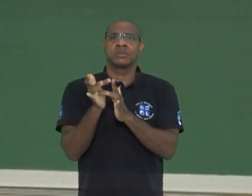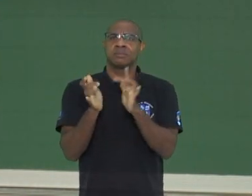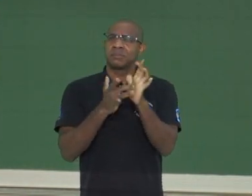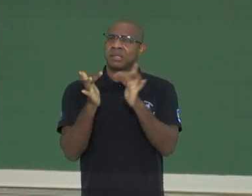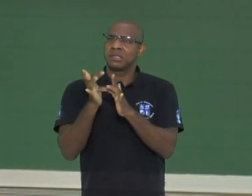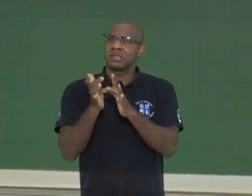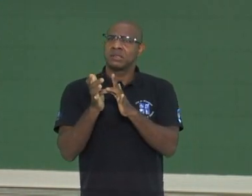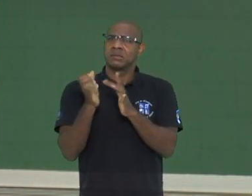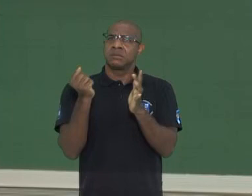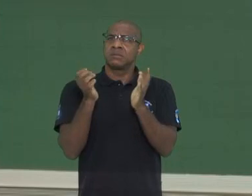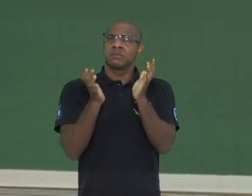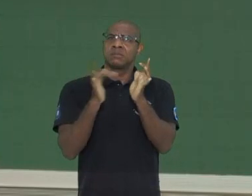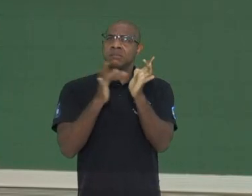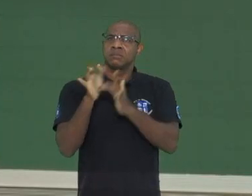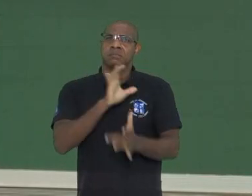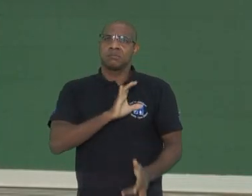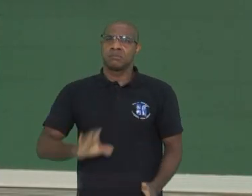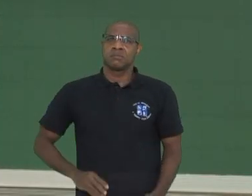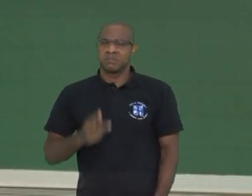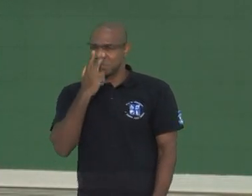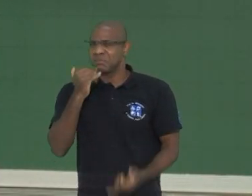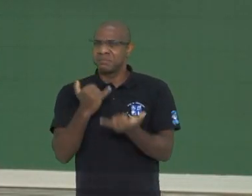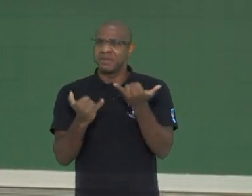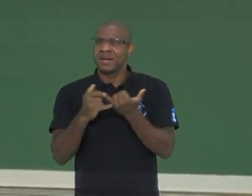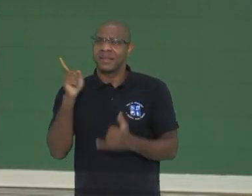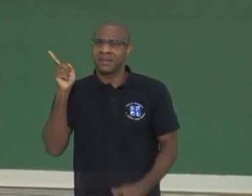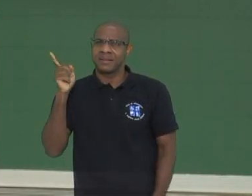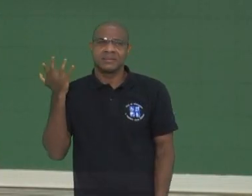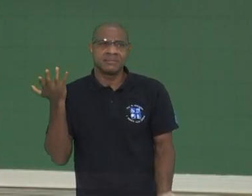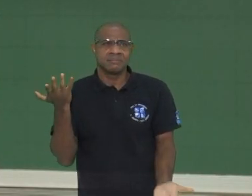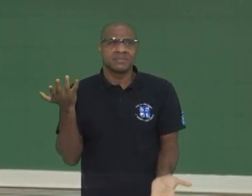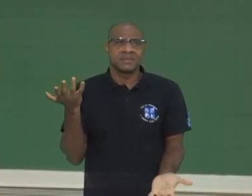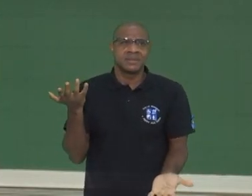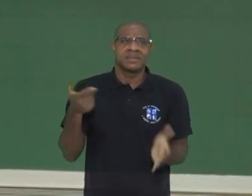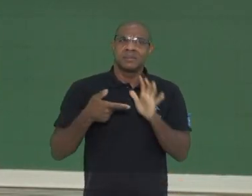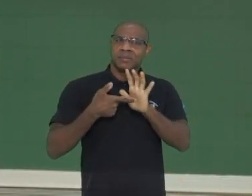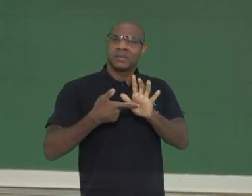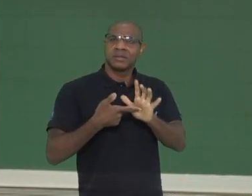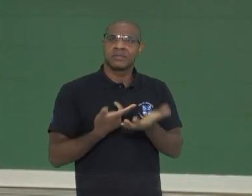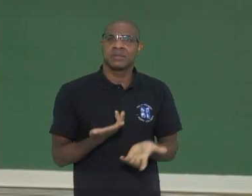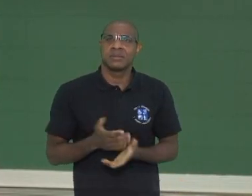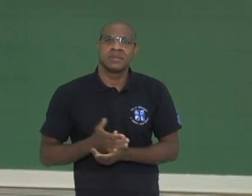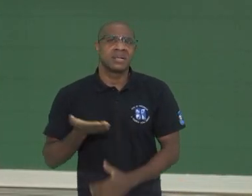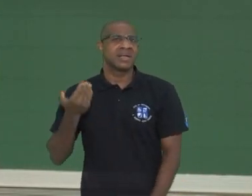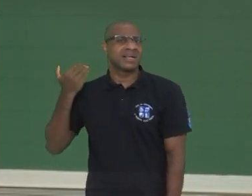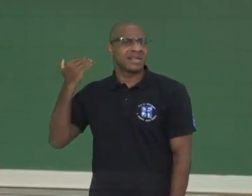autor, em 1893, portanto, Brasil República,